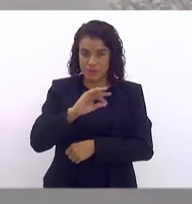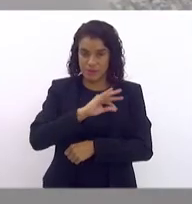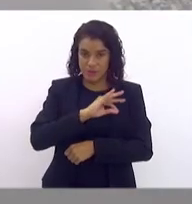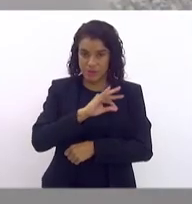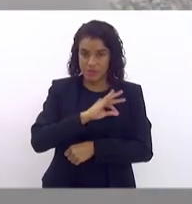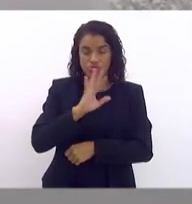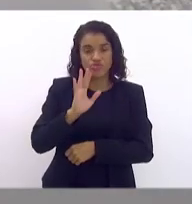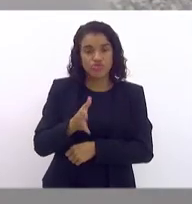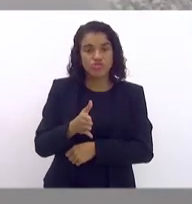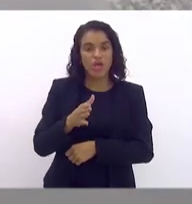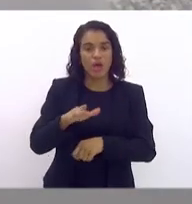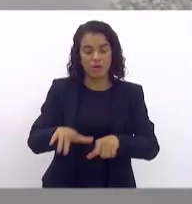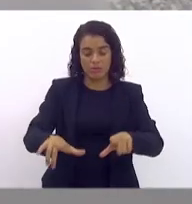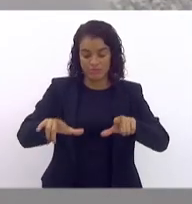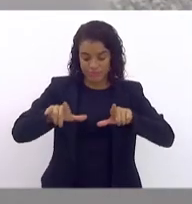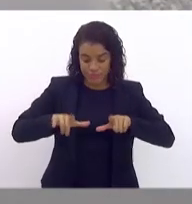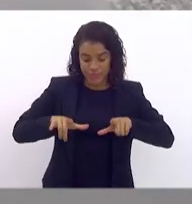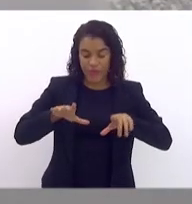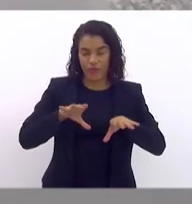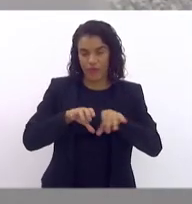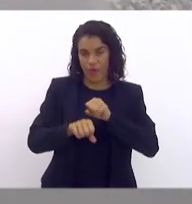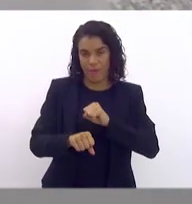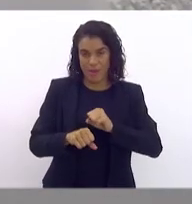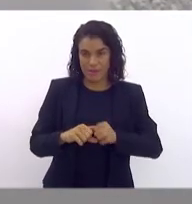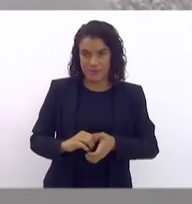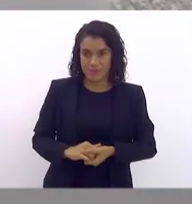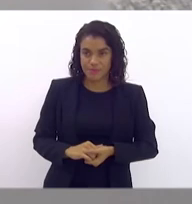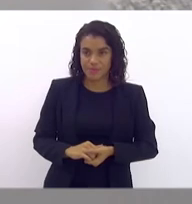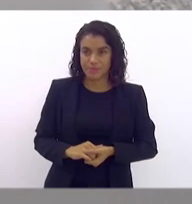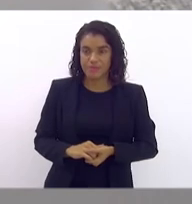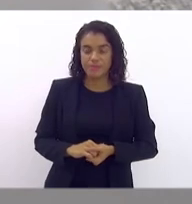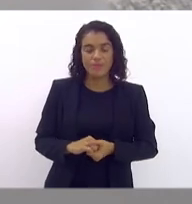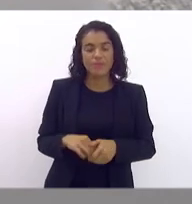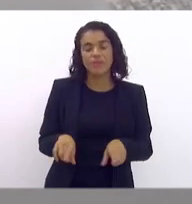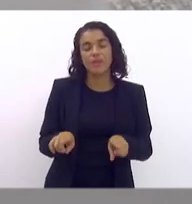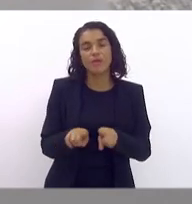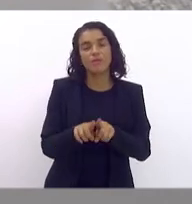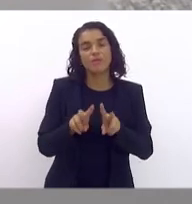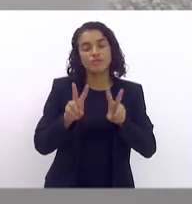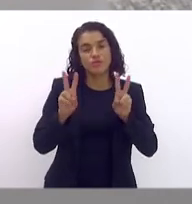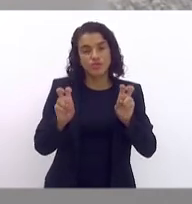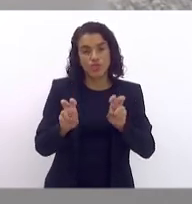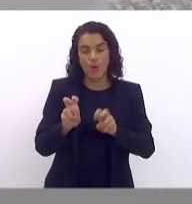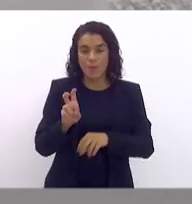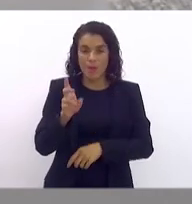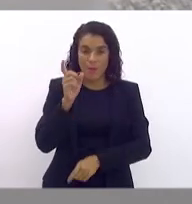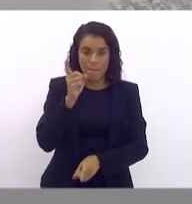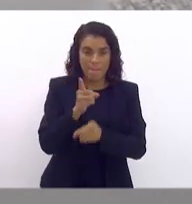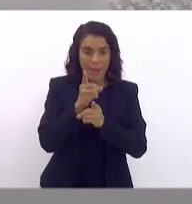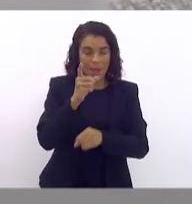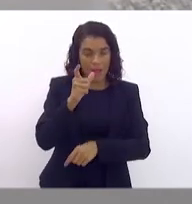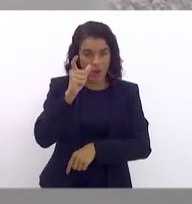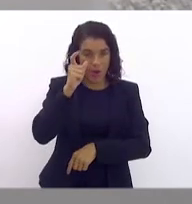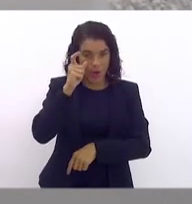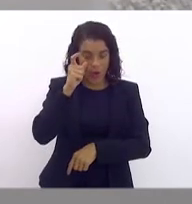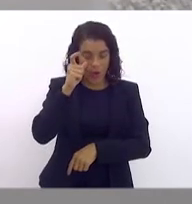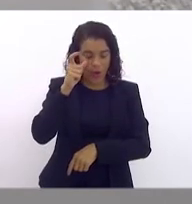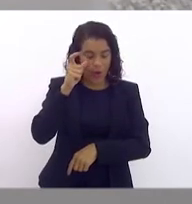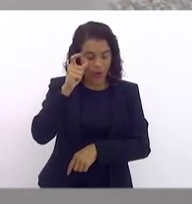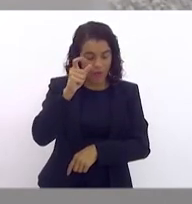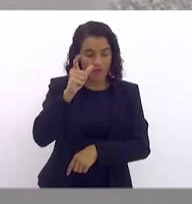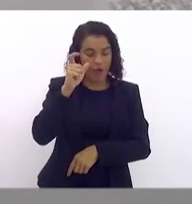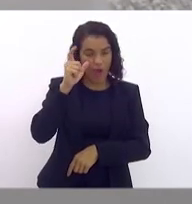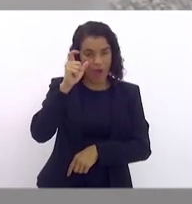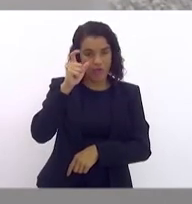essa formação então em termo de reconhecimento em sede policial eu